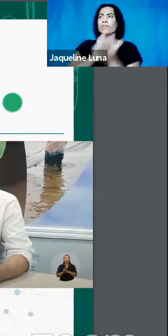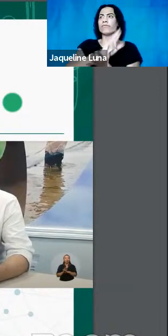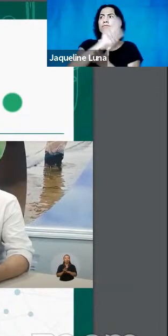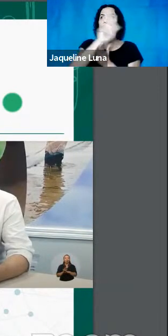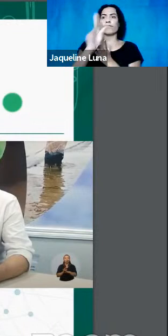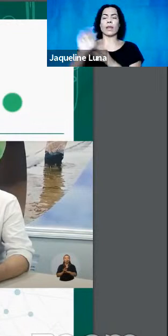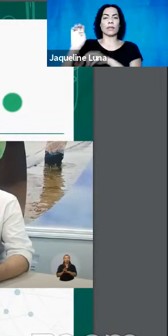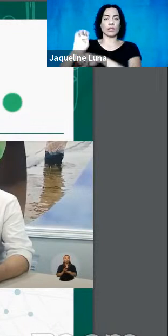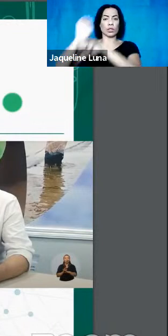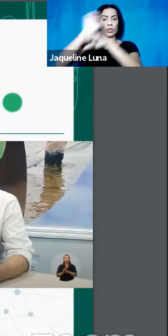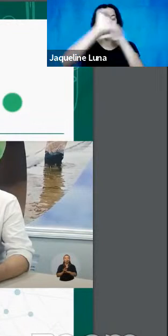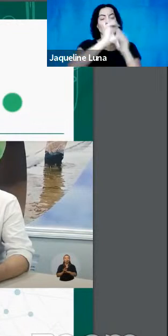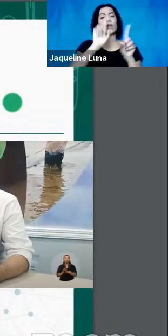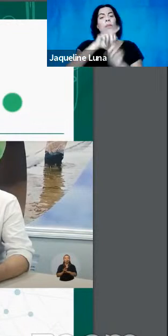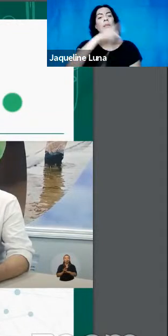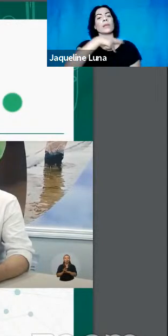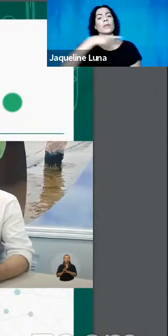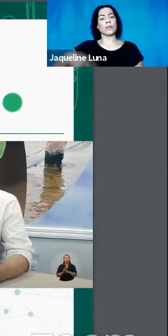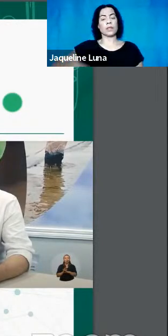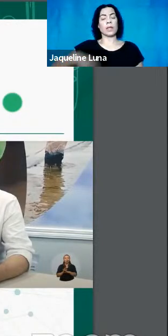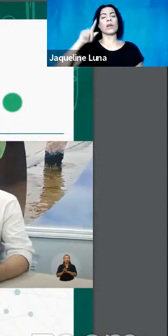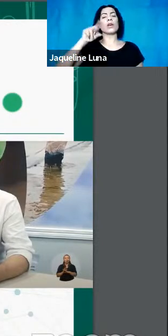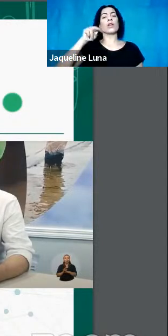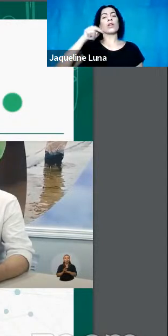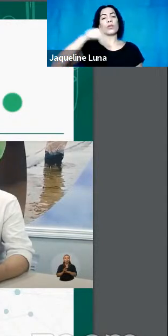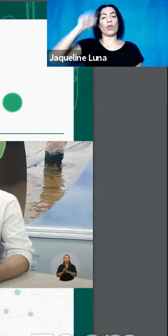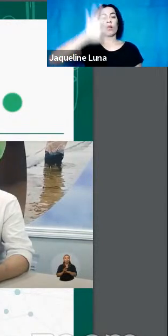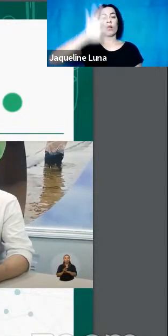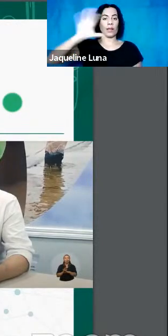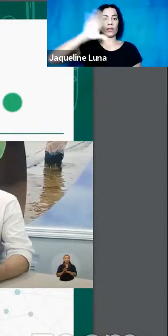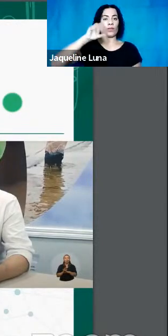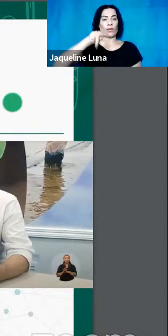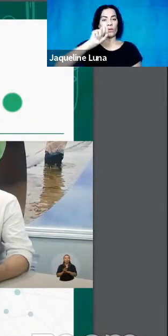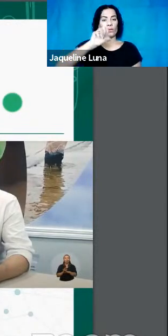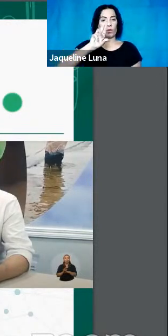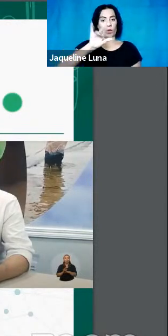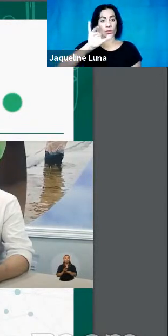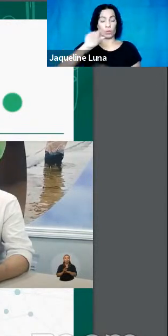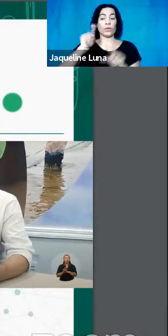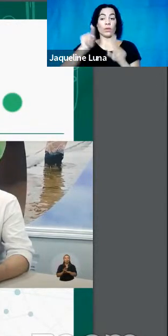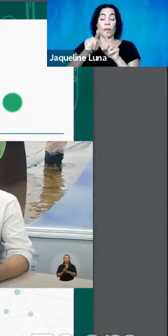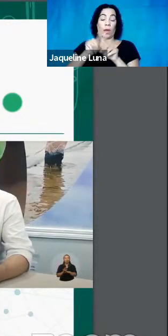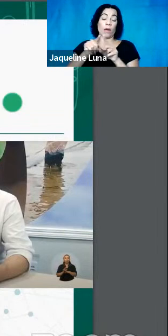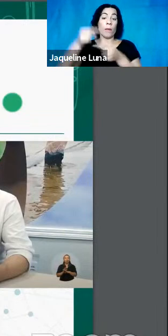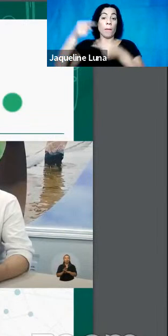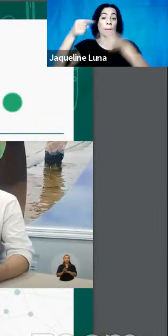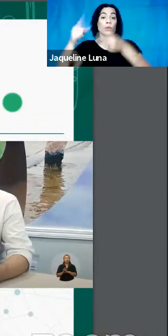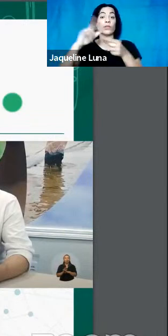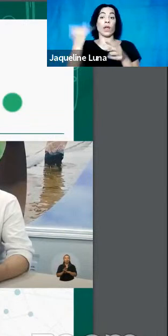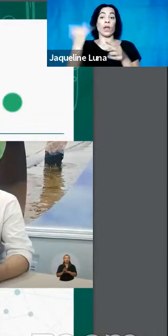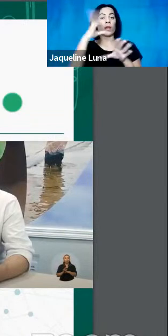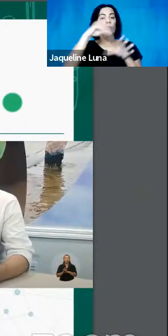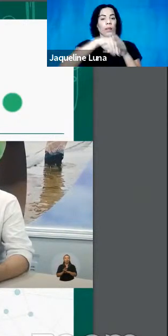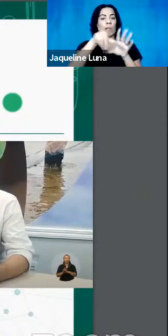o presidente do Consórcio Nordeste, Wellington Dias, que dá a dimensão também política importante desse conteúdo.